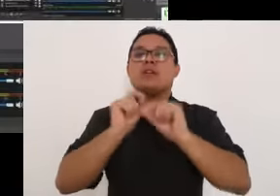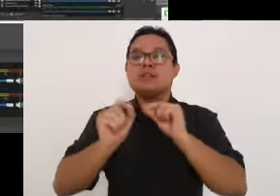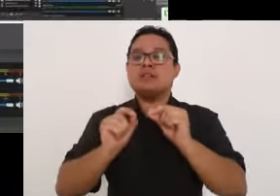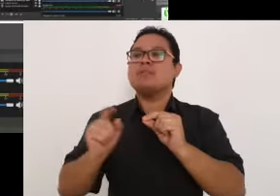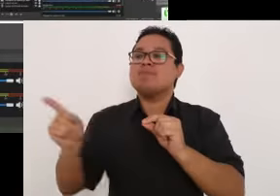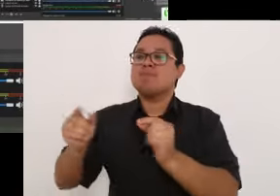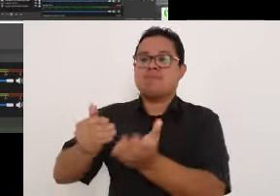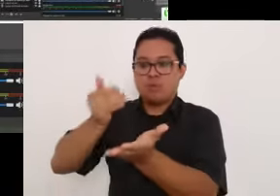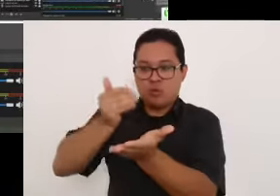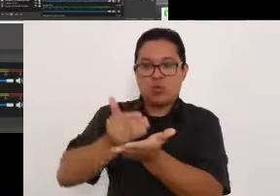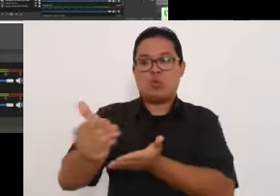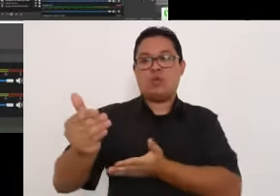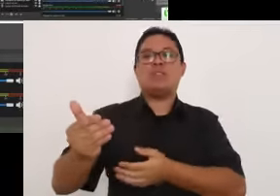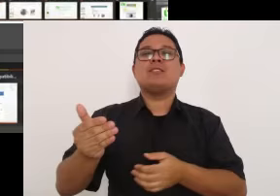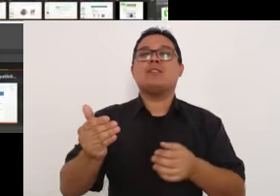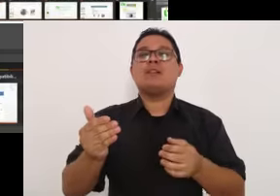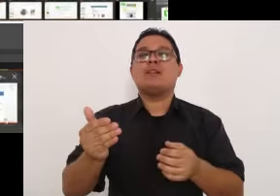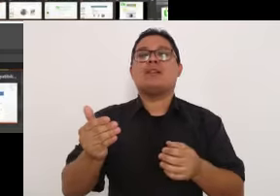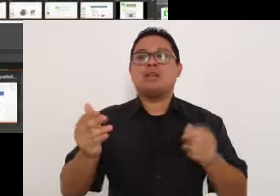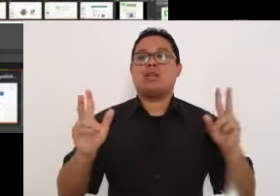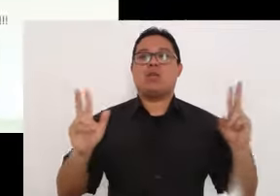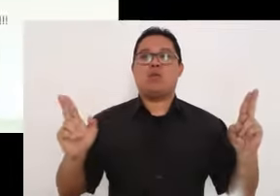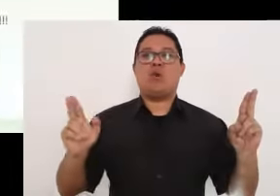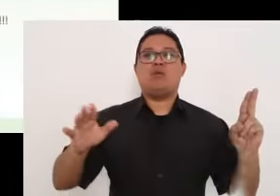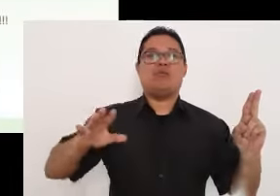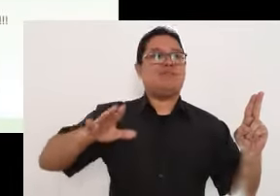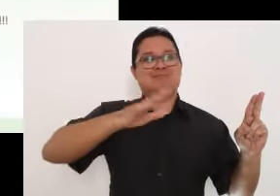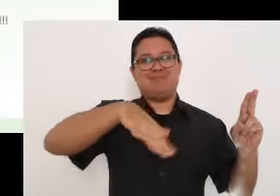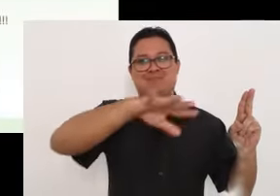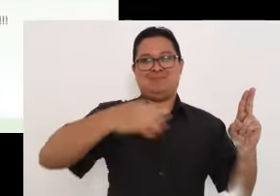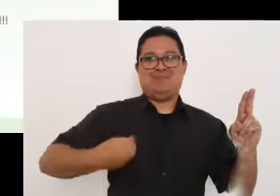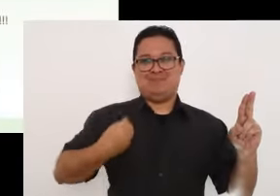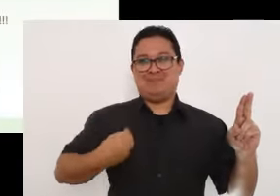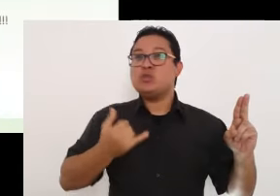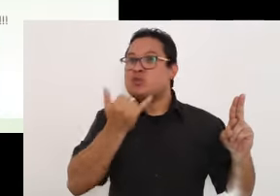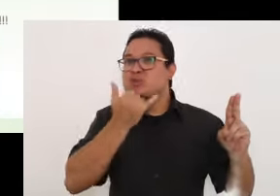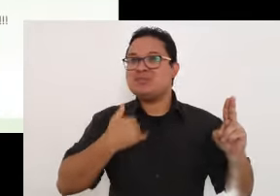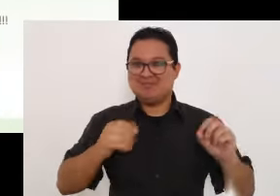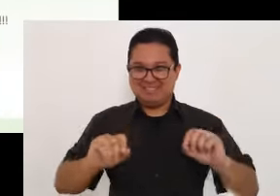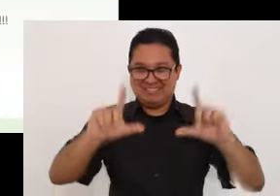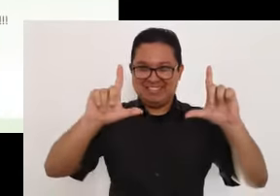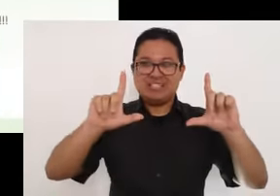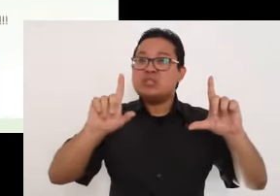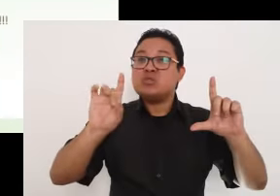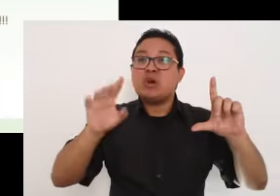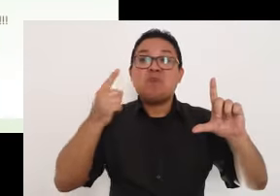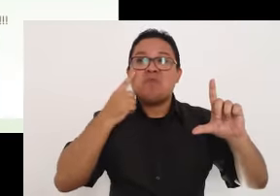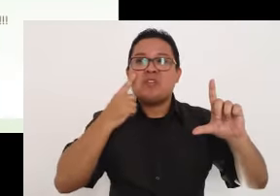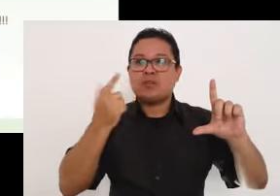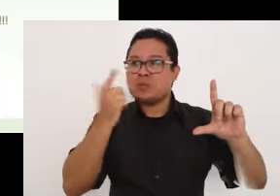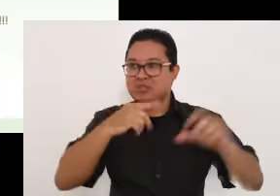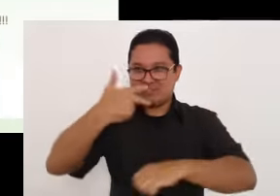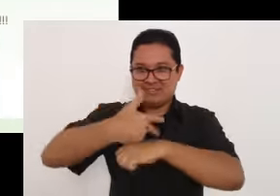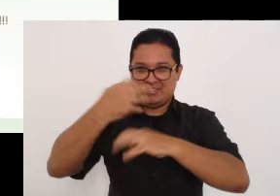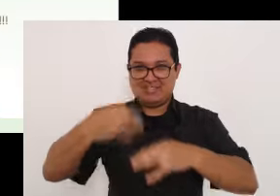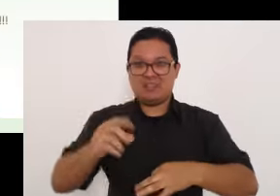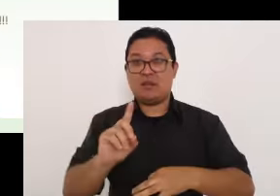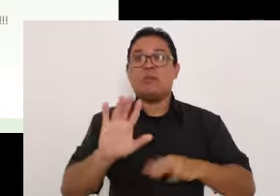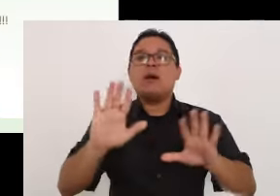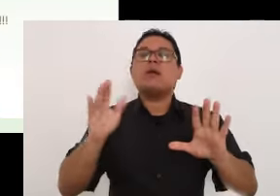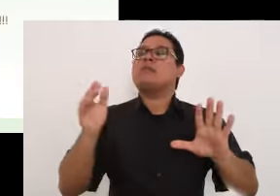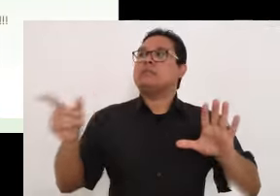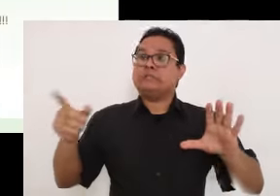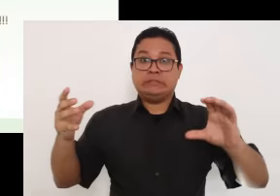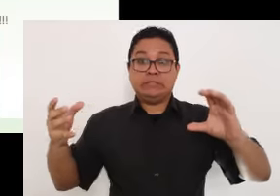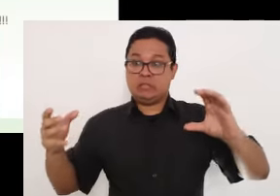assemelhar ali a um ser vivo, tá? Desculpa, pessoal, só para confirmar se estava gravando. Quando ele